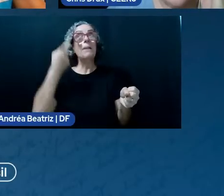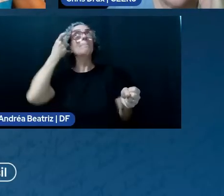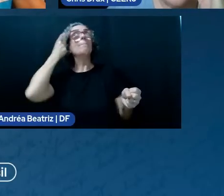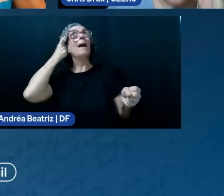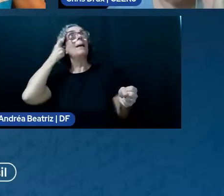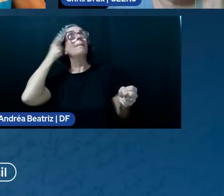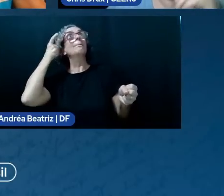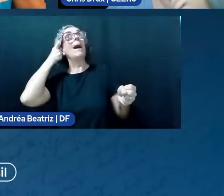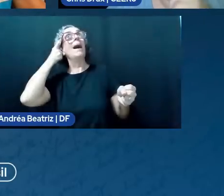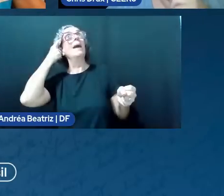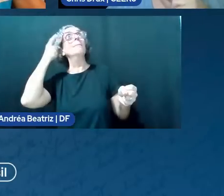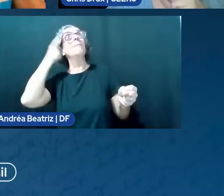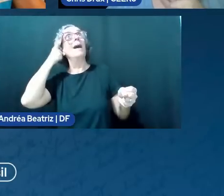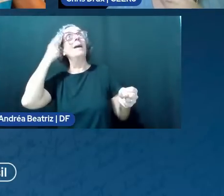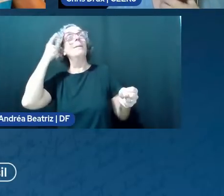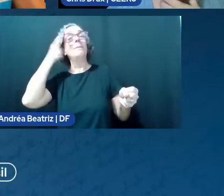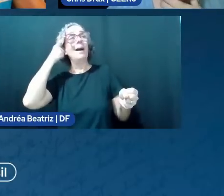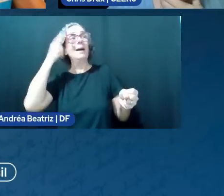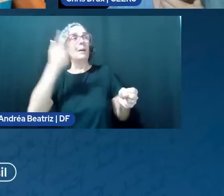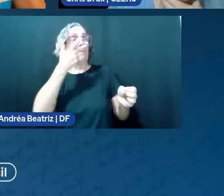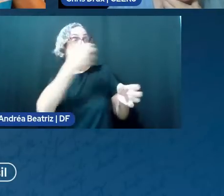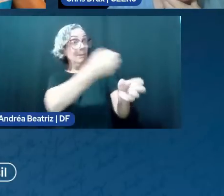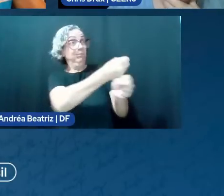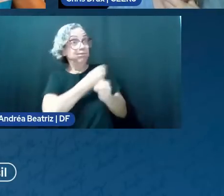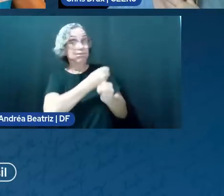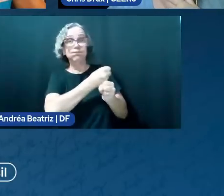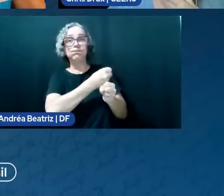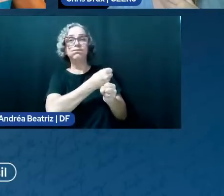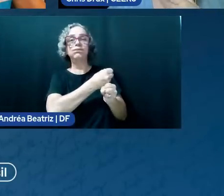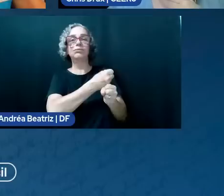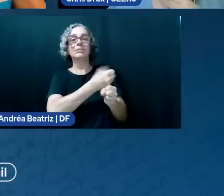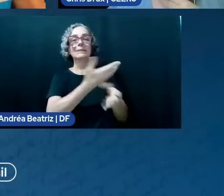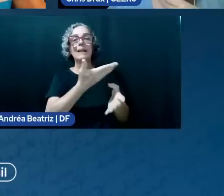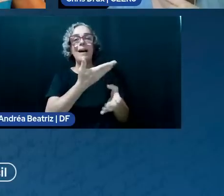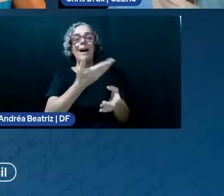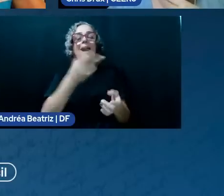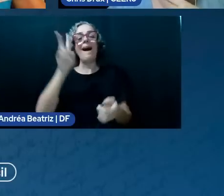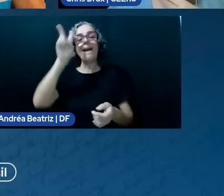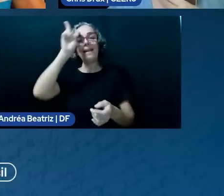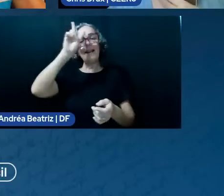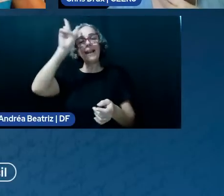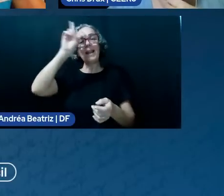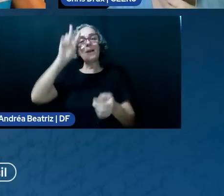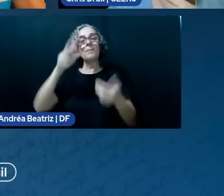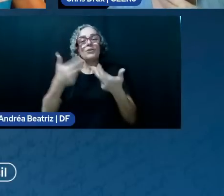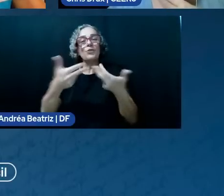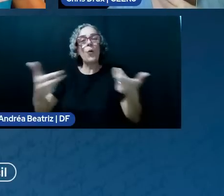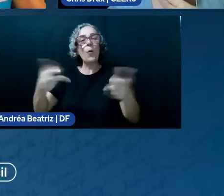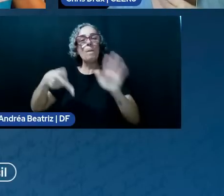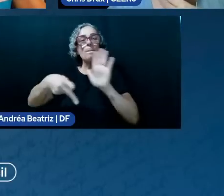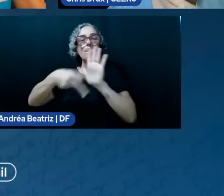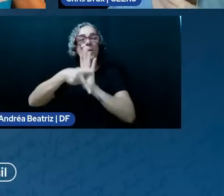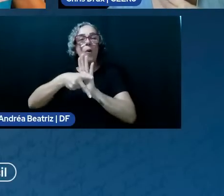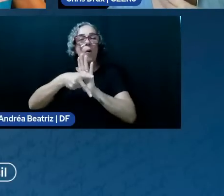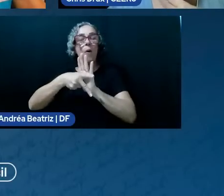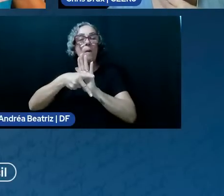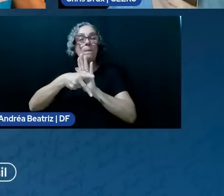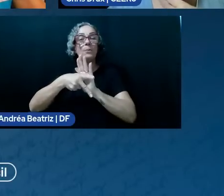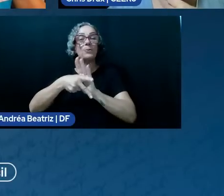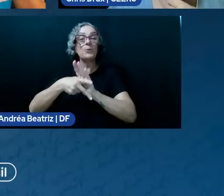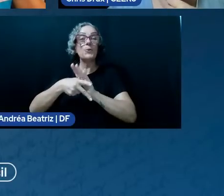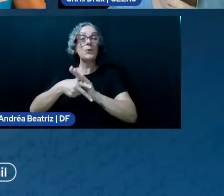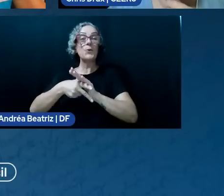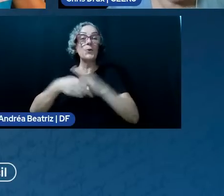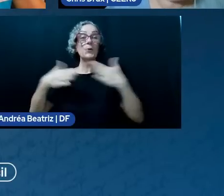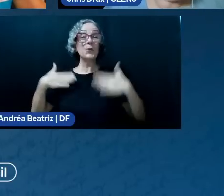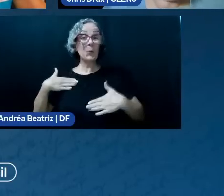esse apego que não devia ter nada de carnal, uma lembrança das paixões humanas. Então, por exemplo, a pessoa vai para o mundo